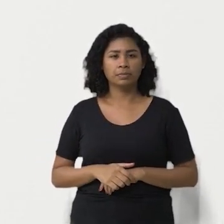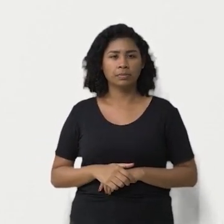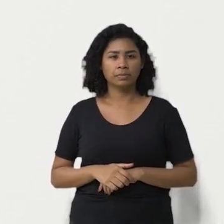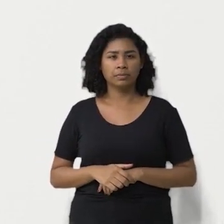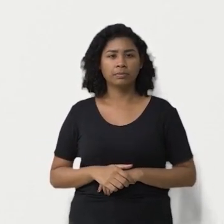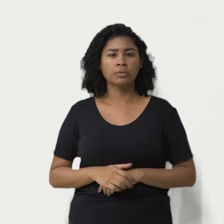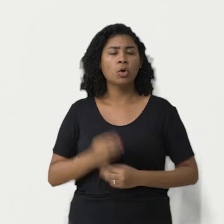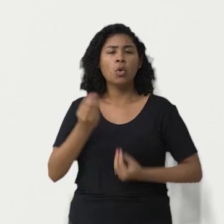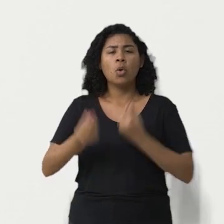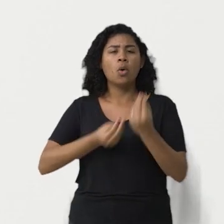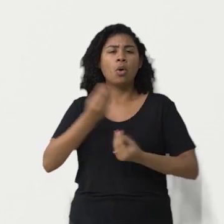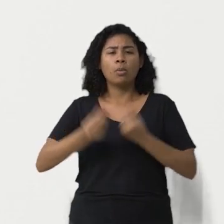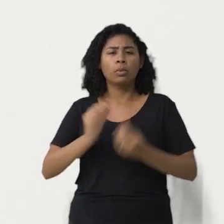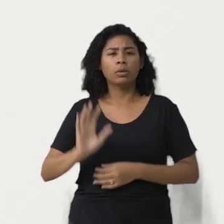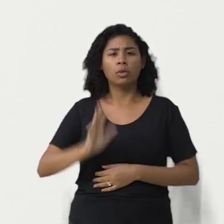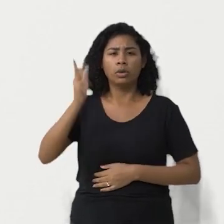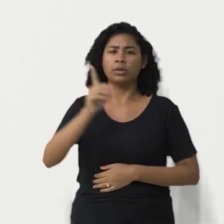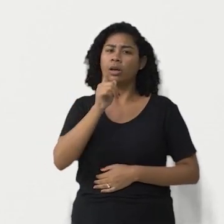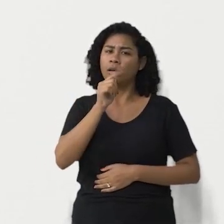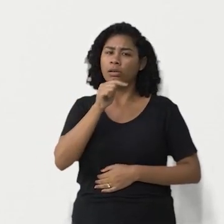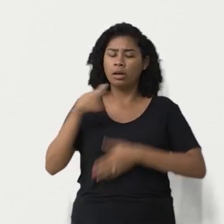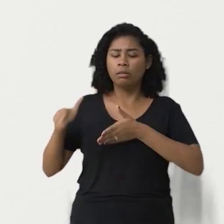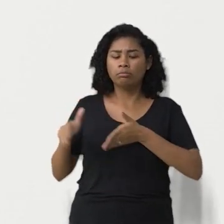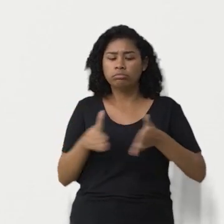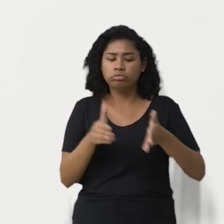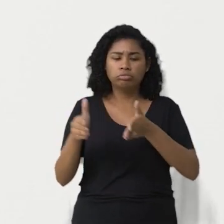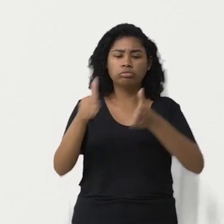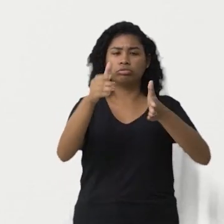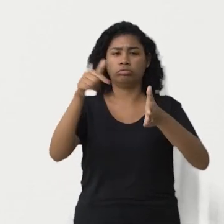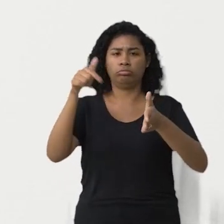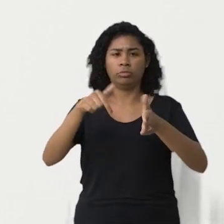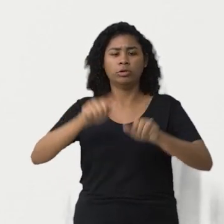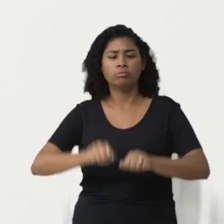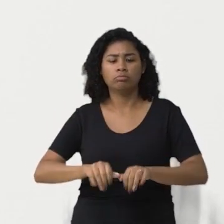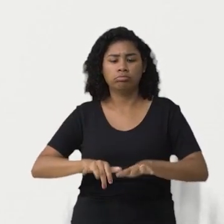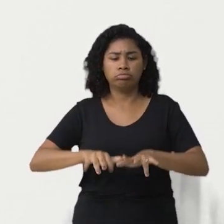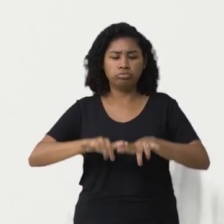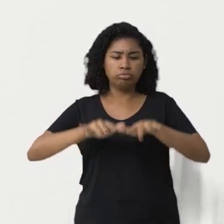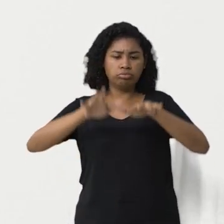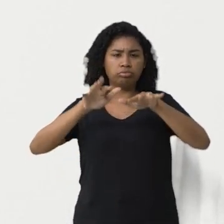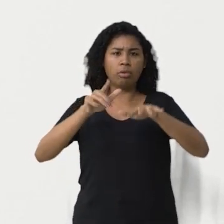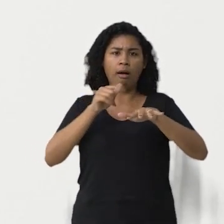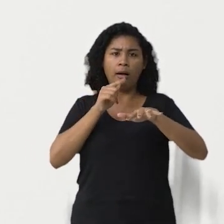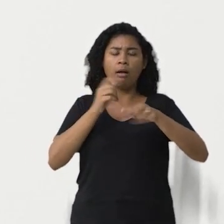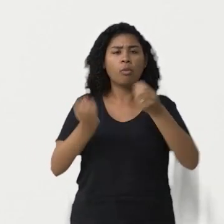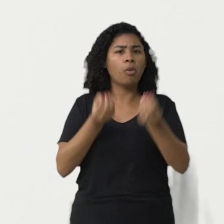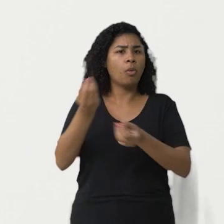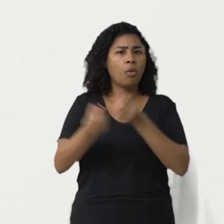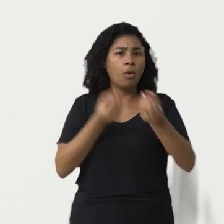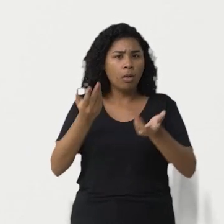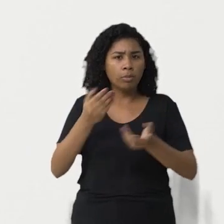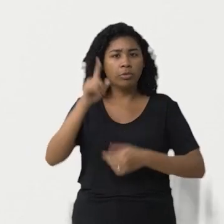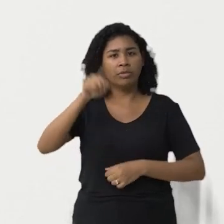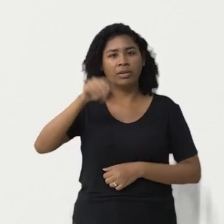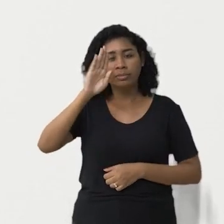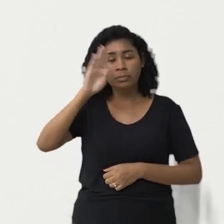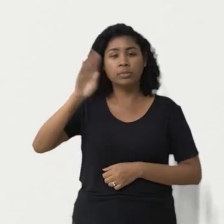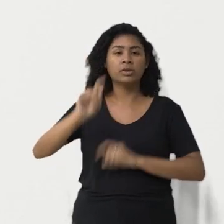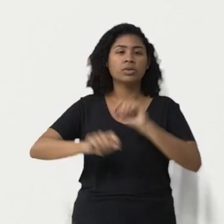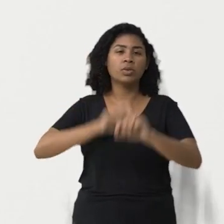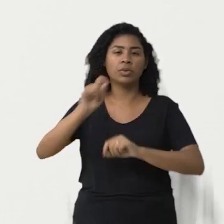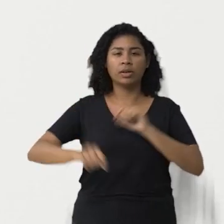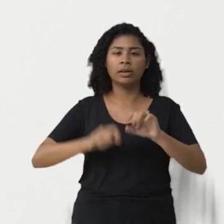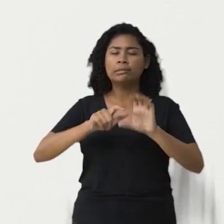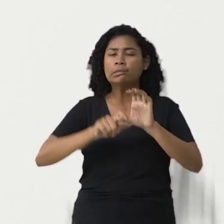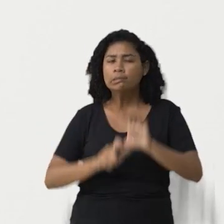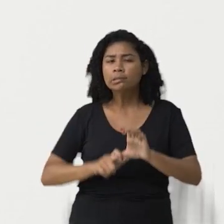alimentação dos rios brasileiros, ele vai ser principalmente, basicamente, pluvial, tá certo?